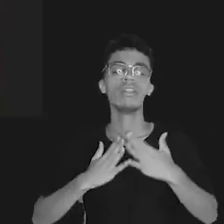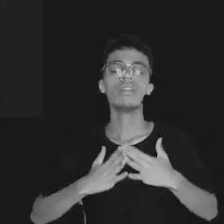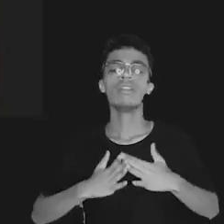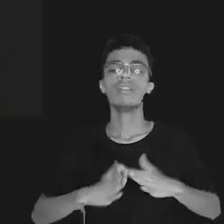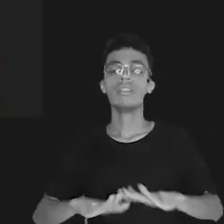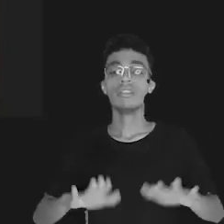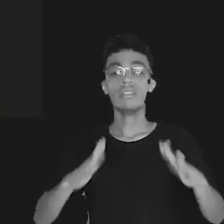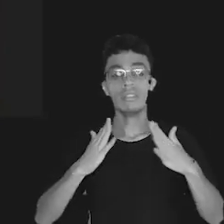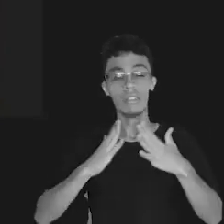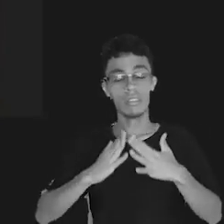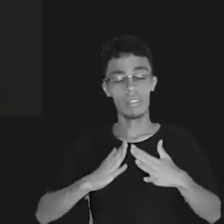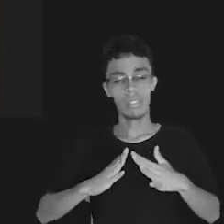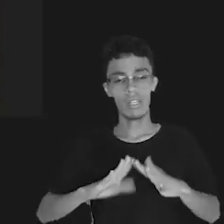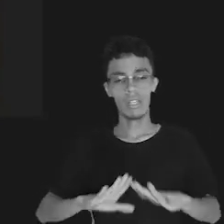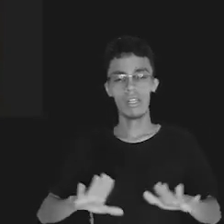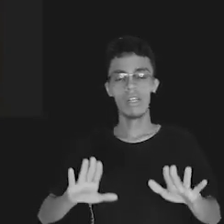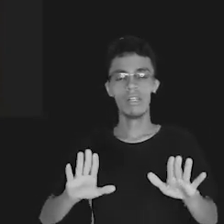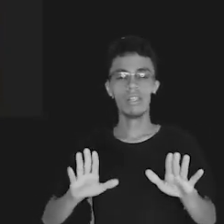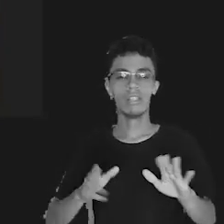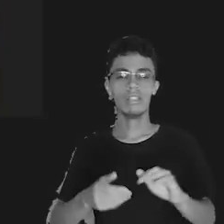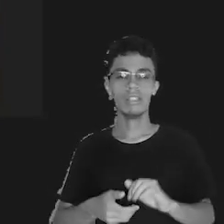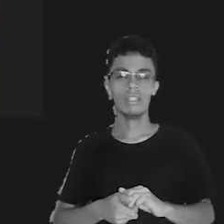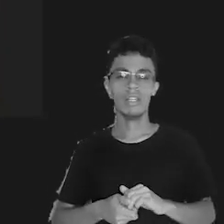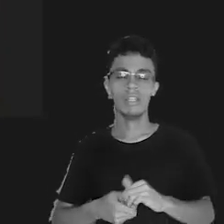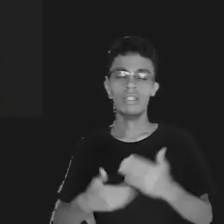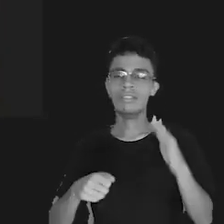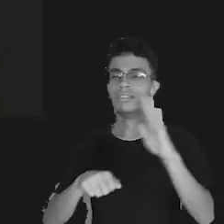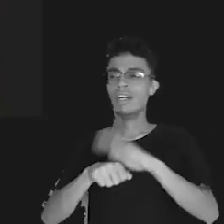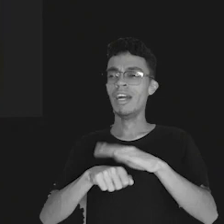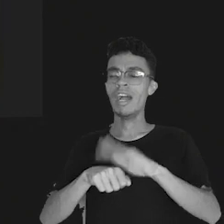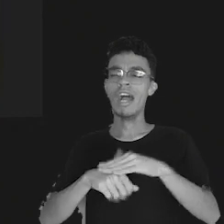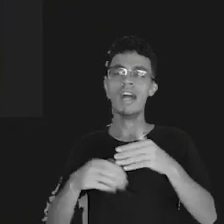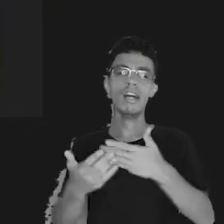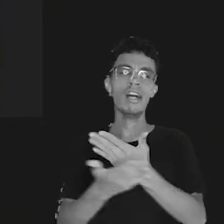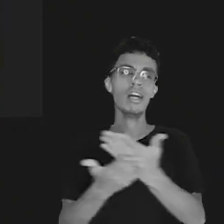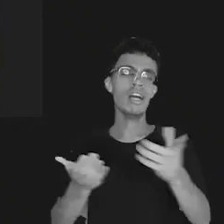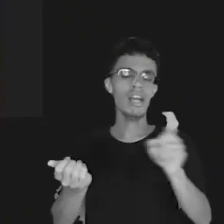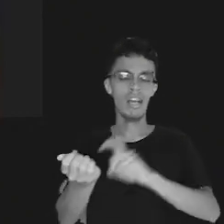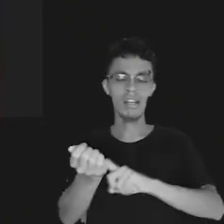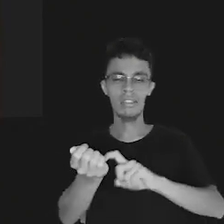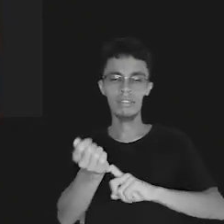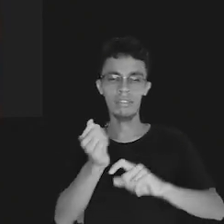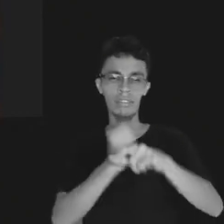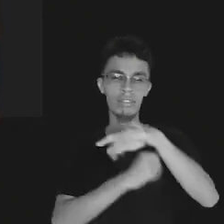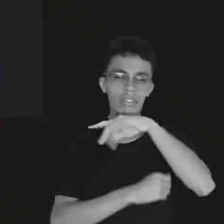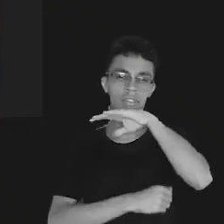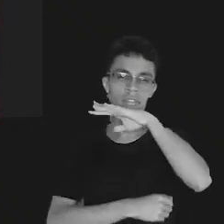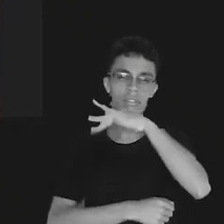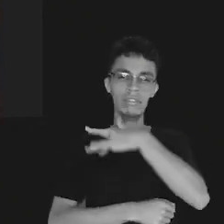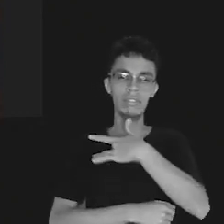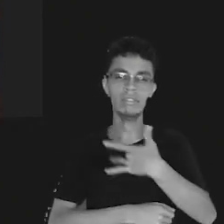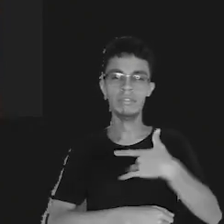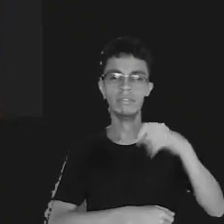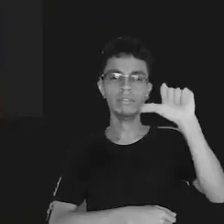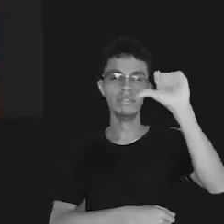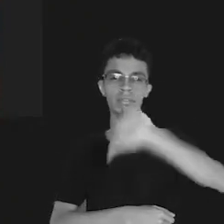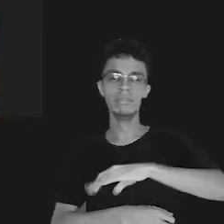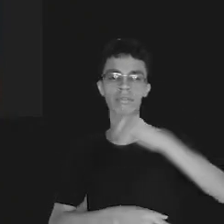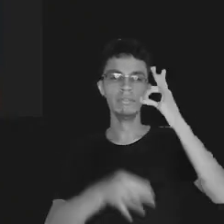Acalmai-vos, acalmai-vos. Há de vos fazer mal esse nervoso. Para juiz jovem.